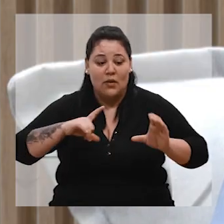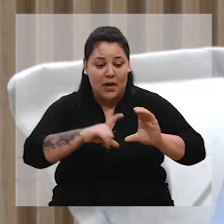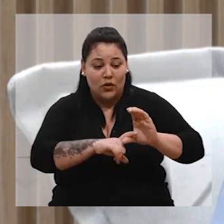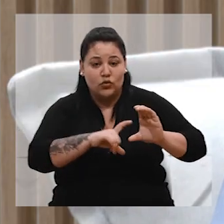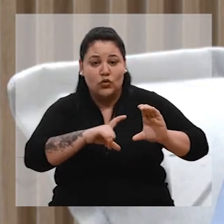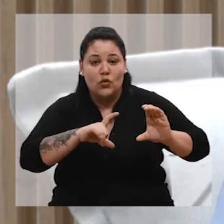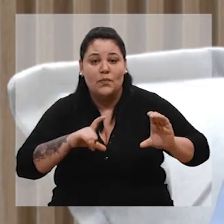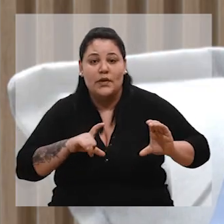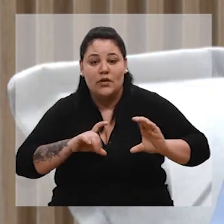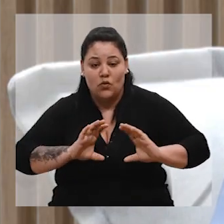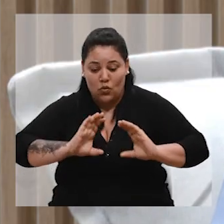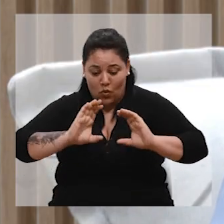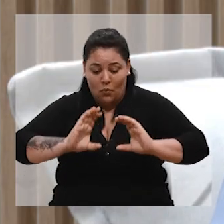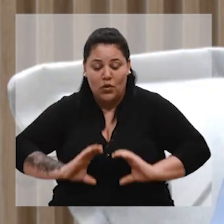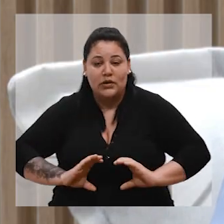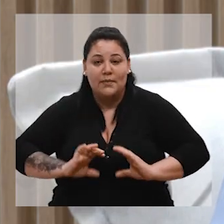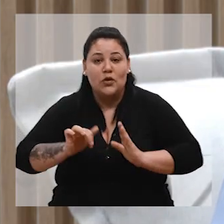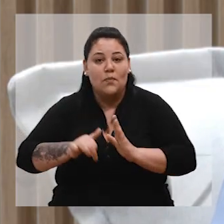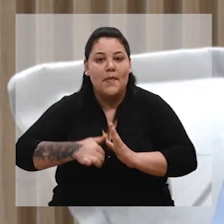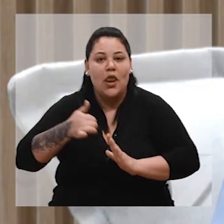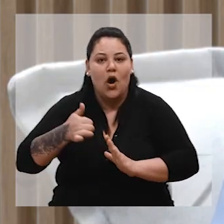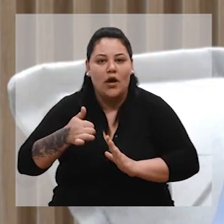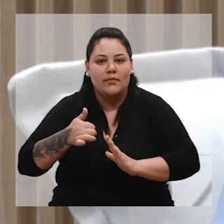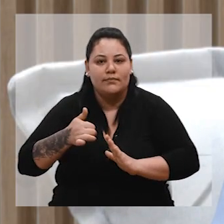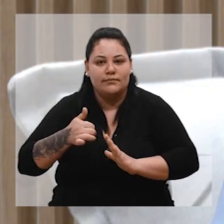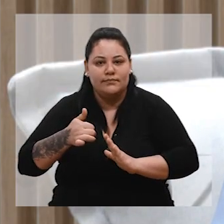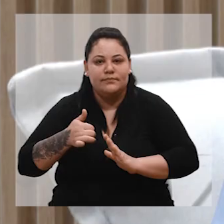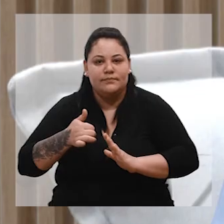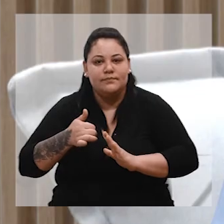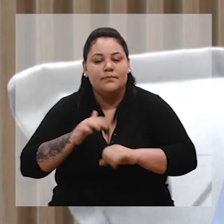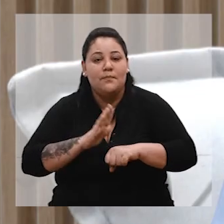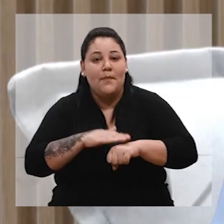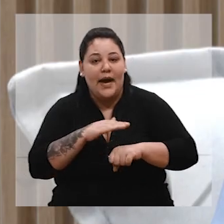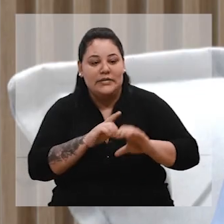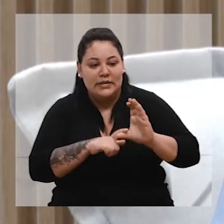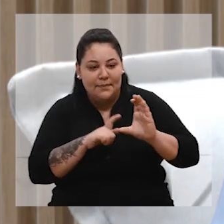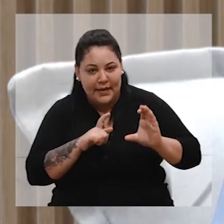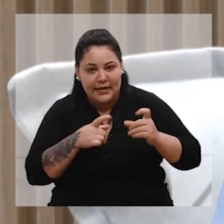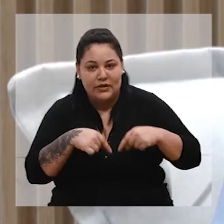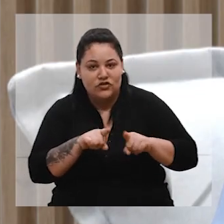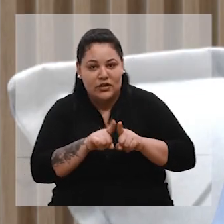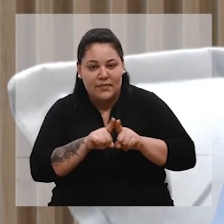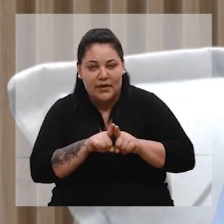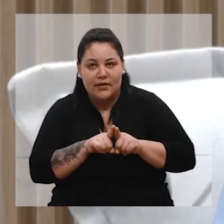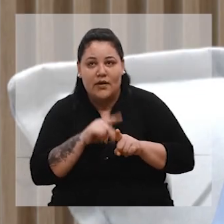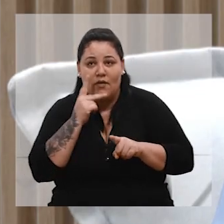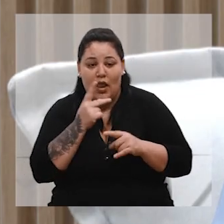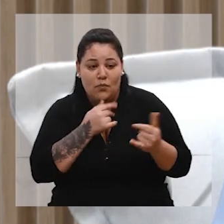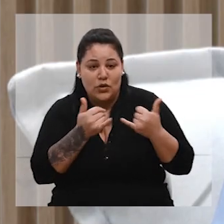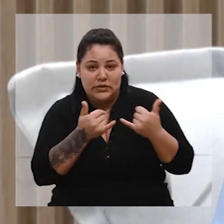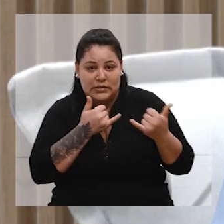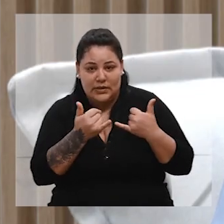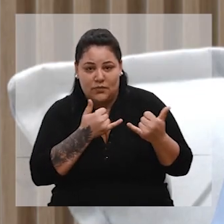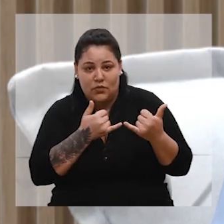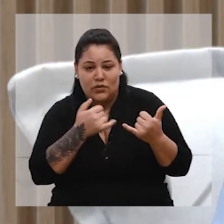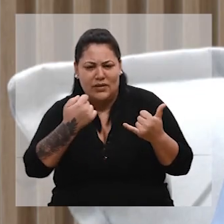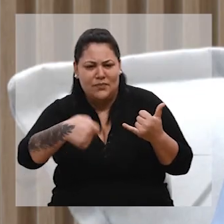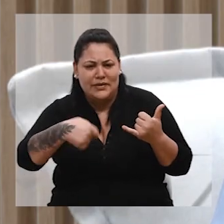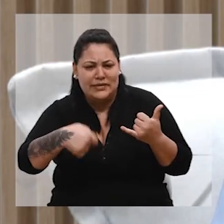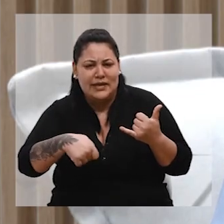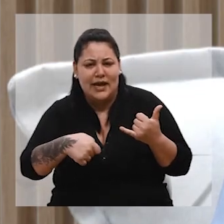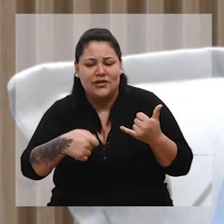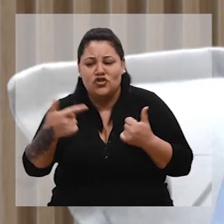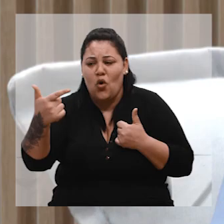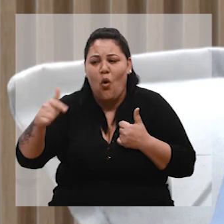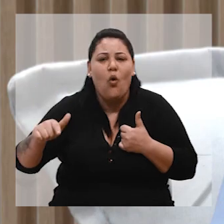ter uma autonomia, uma conduta mais independente. Eu digo independente